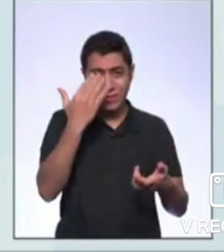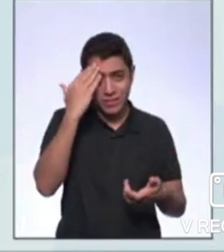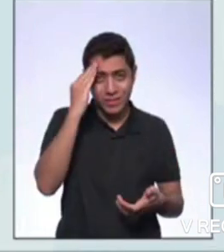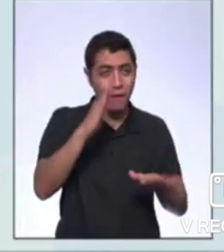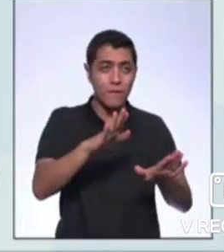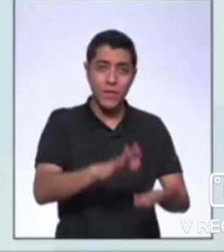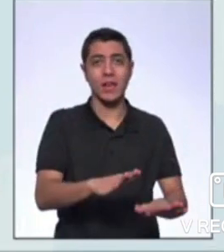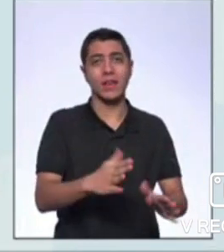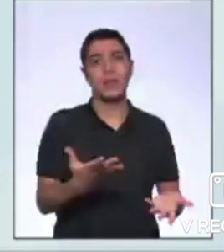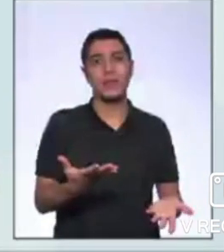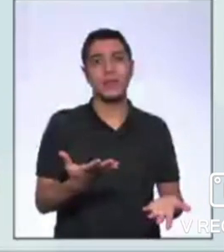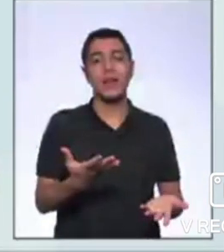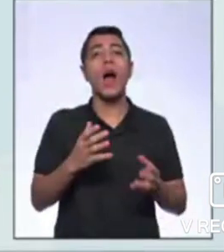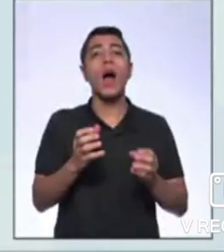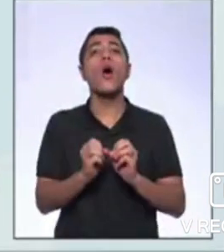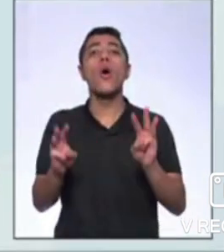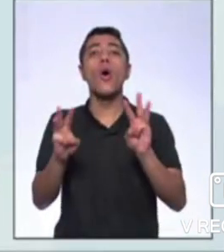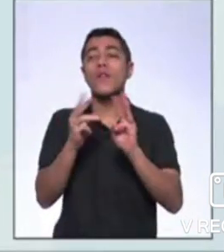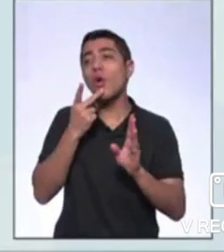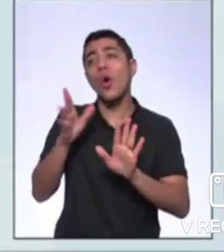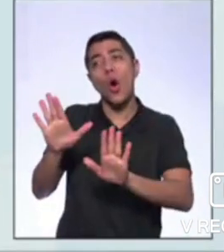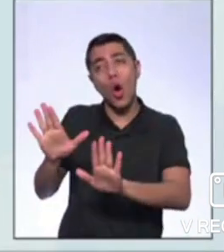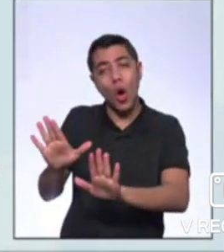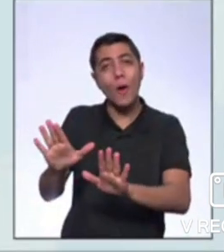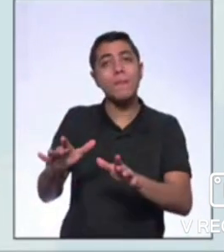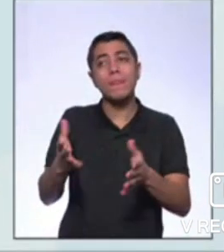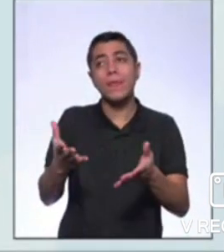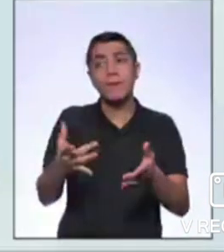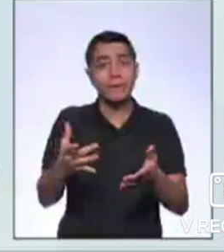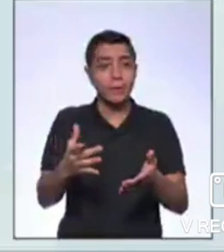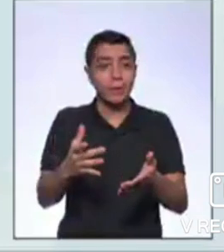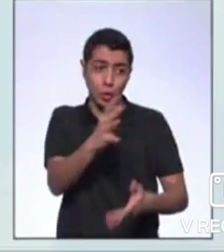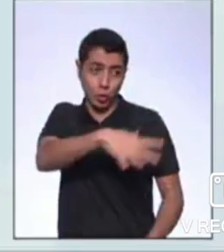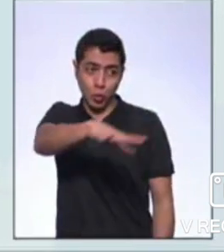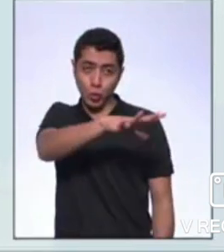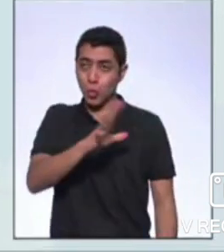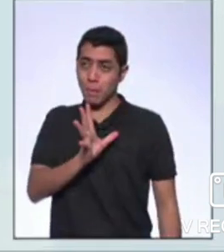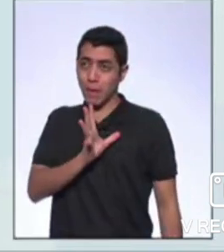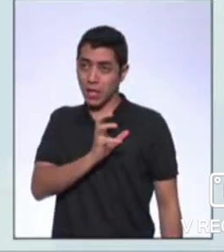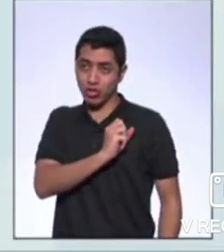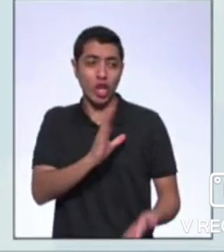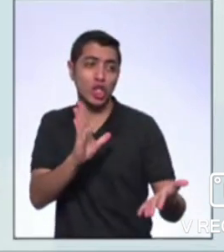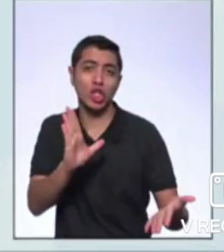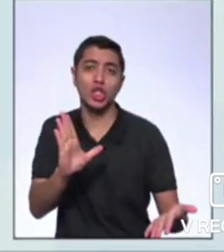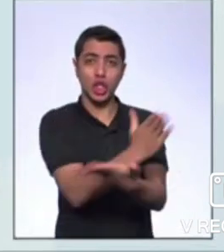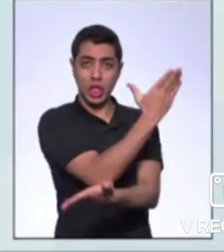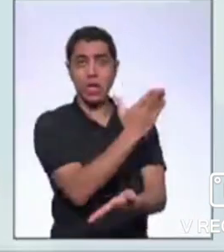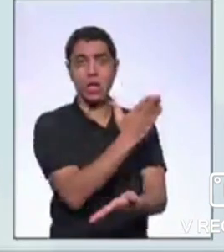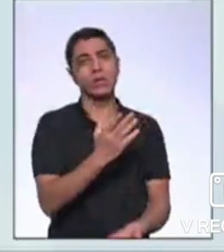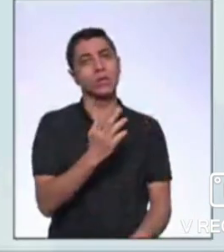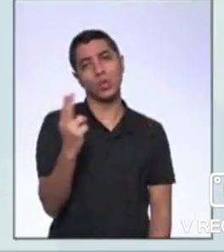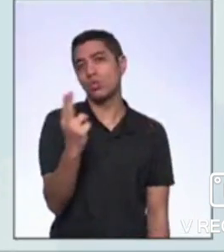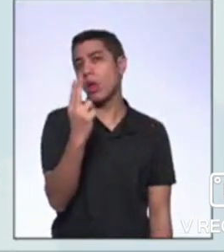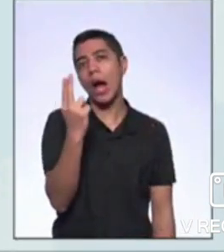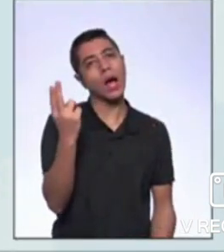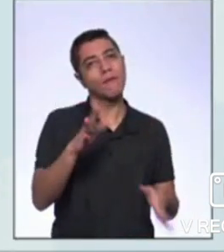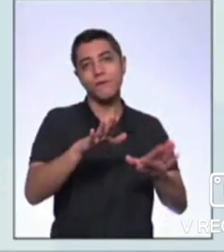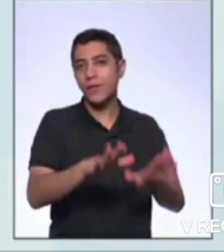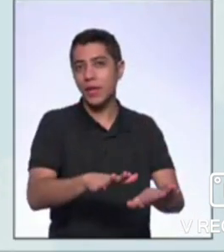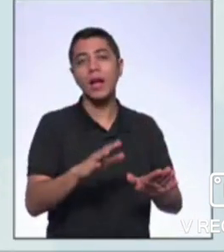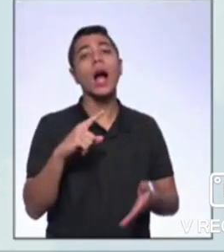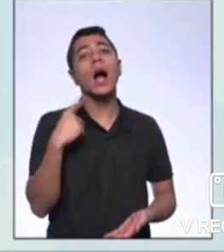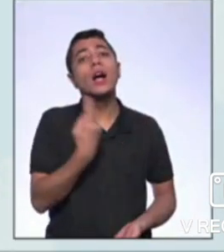território que a gente tem para vocês é esse, não dá para tirar os palestinos daí, né? Mas a gente tentou fazer uma reparação